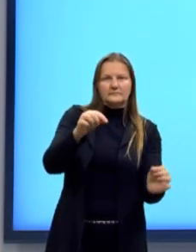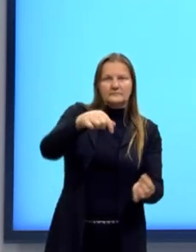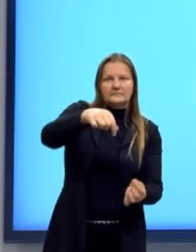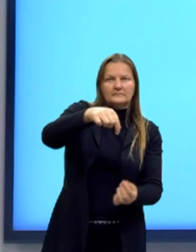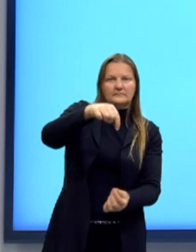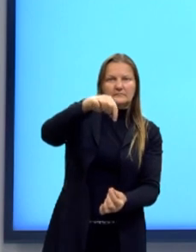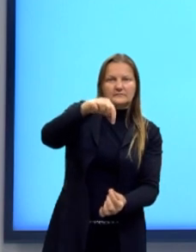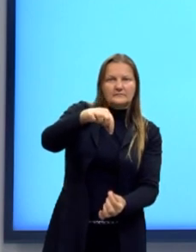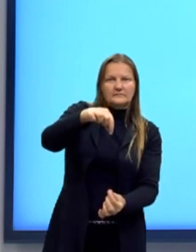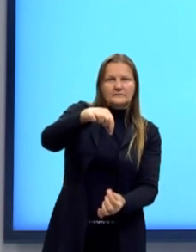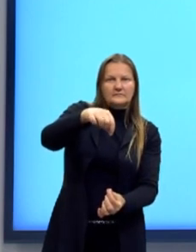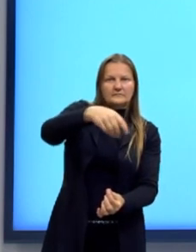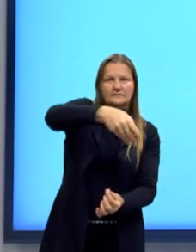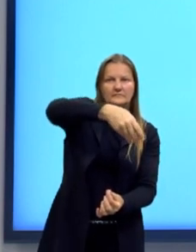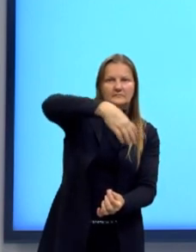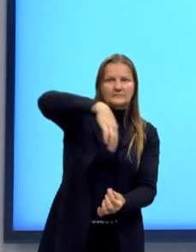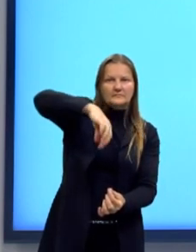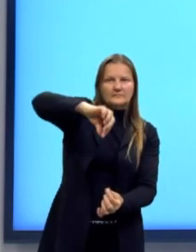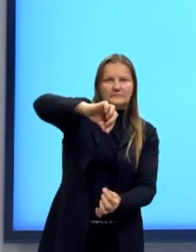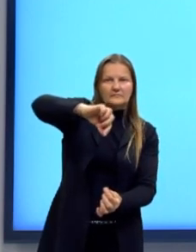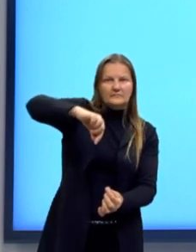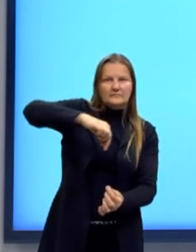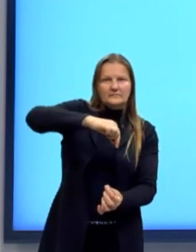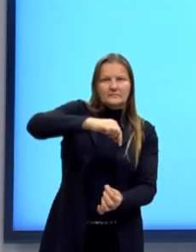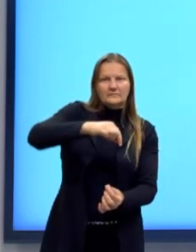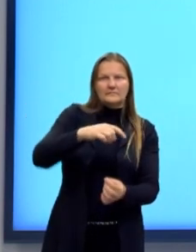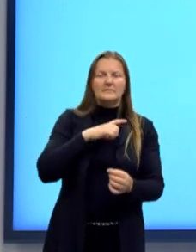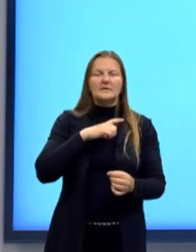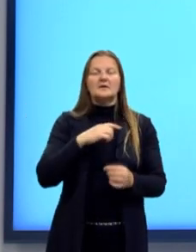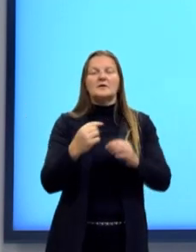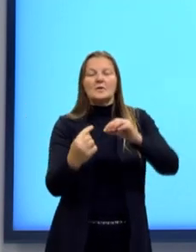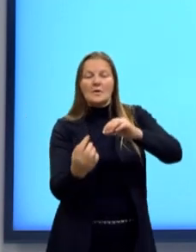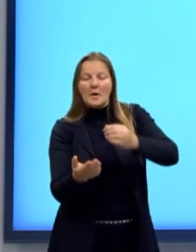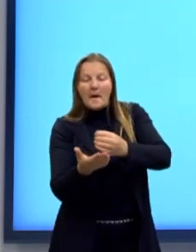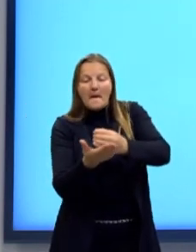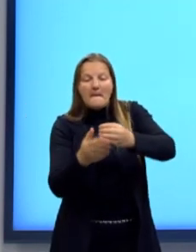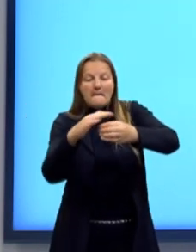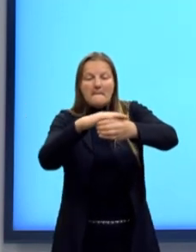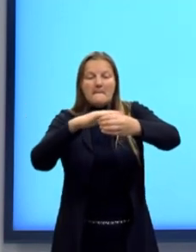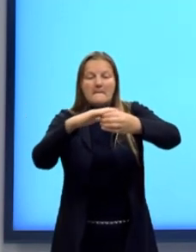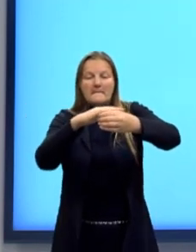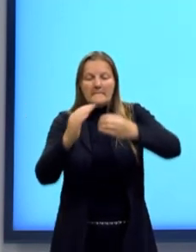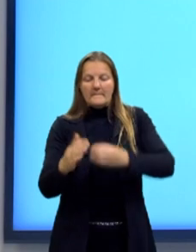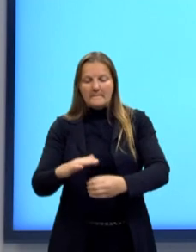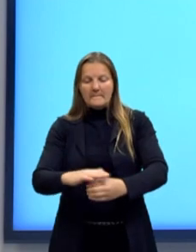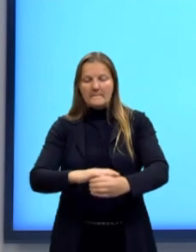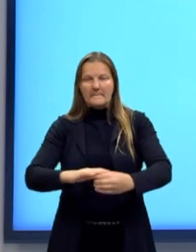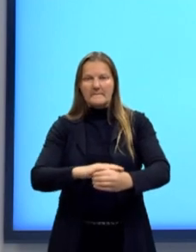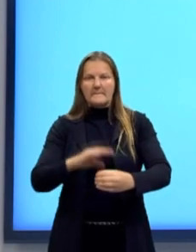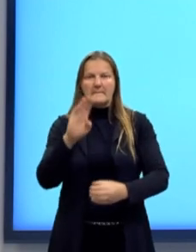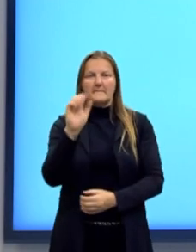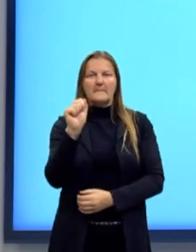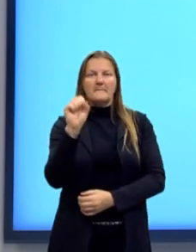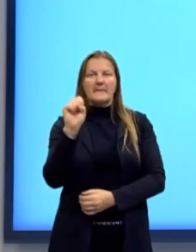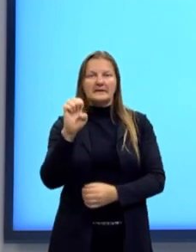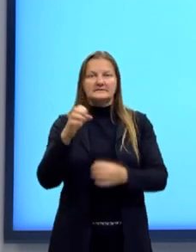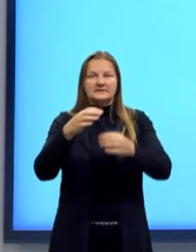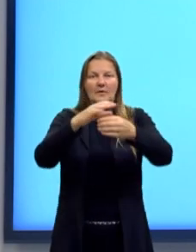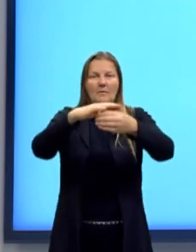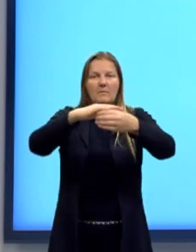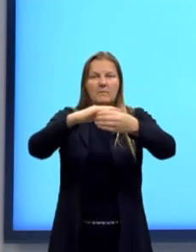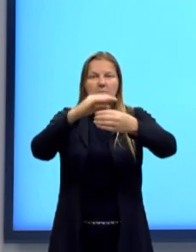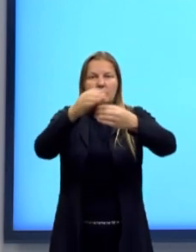sobre o eixo EA diretriz seria o formato circular então da base do nosso cilindro né a gente